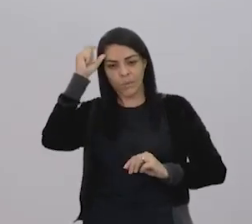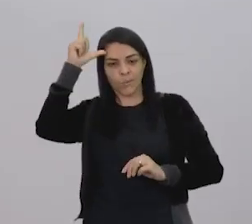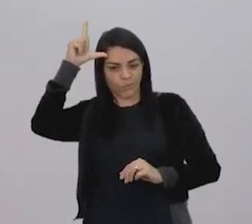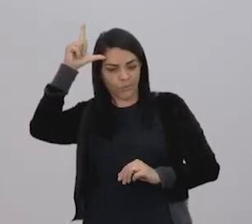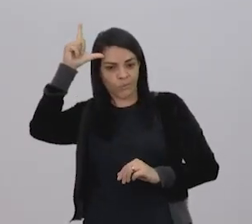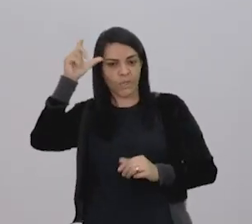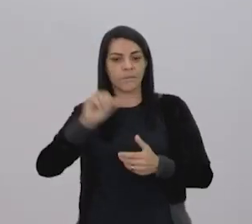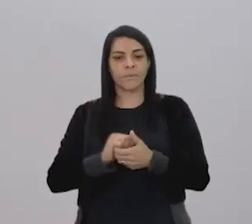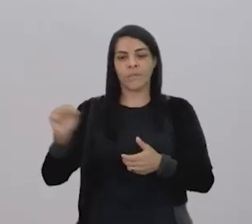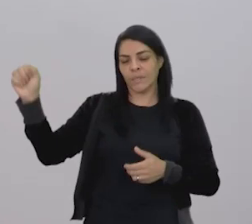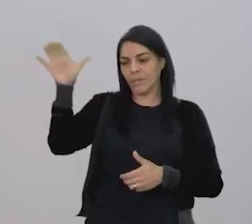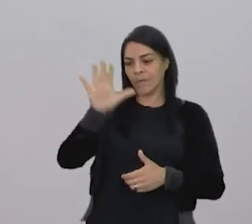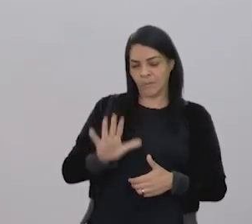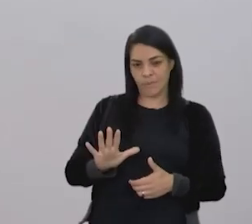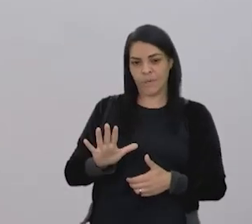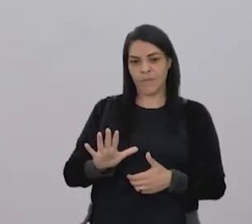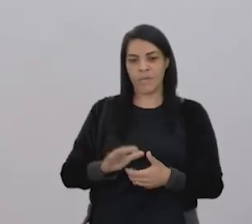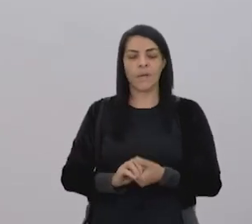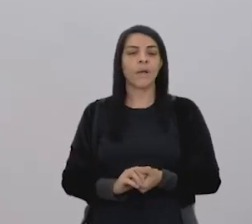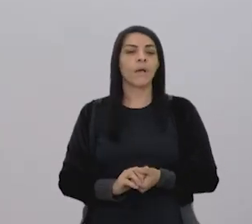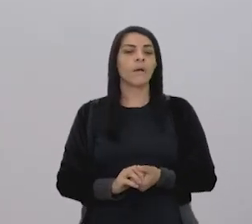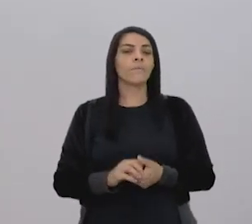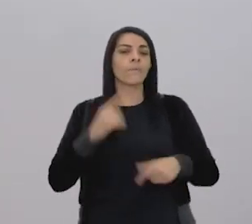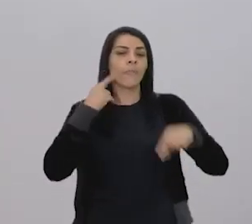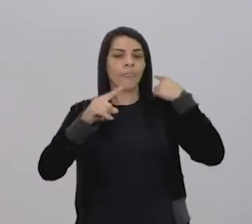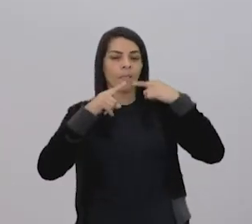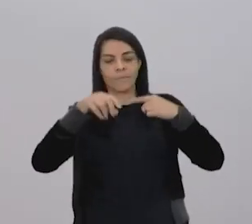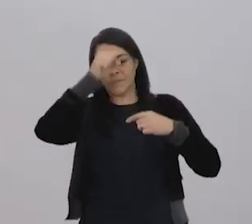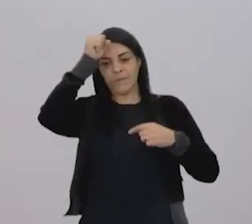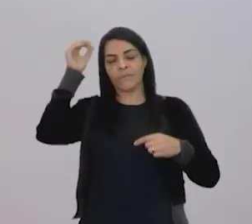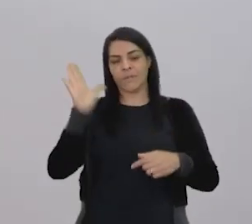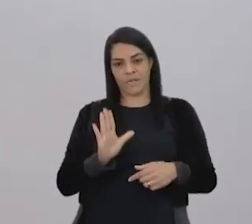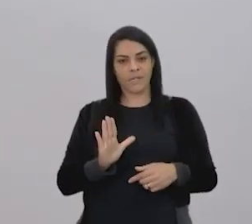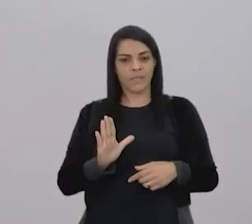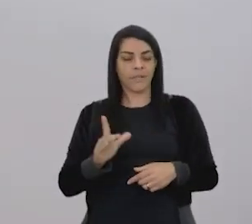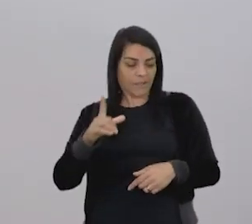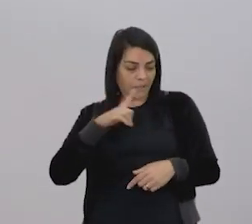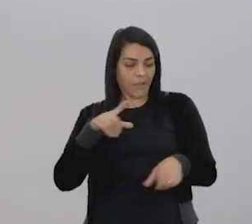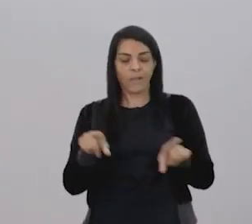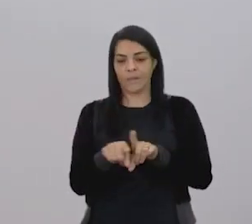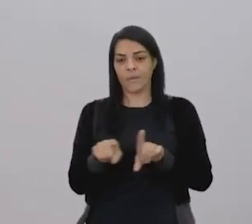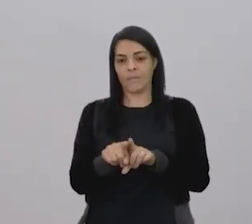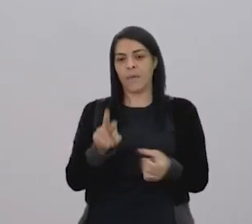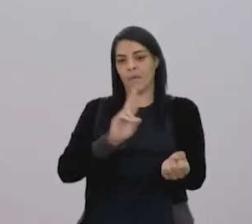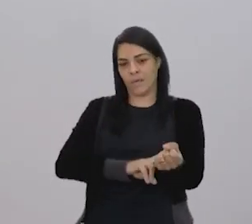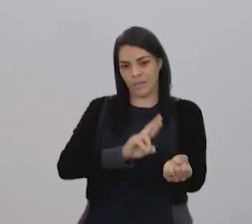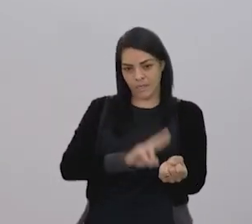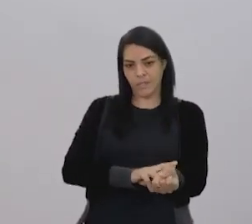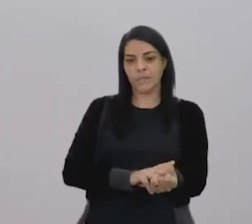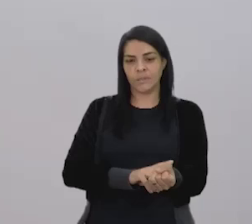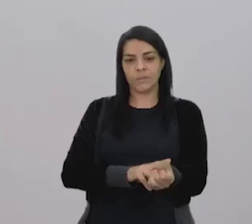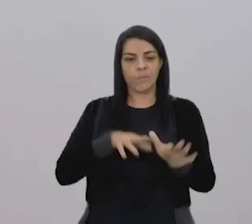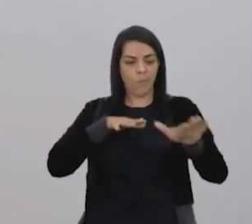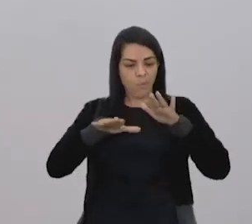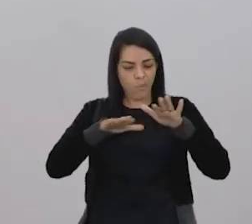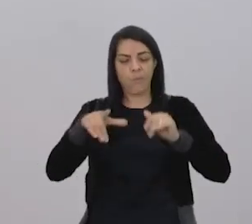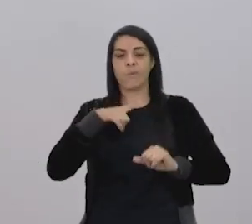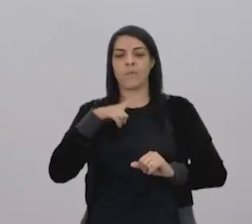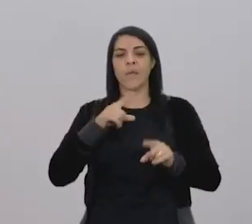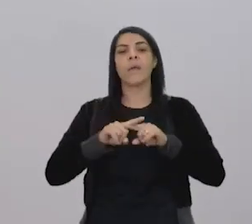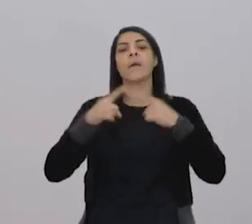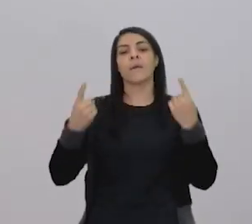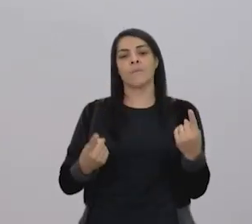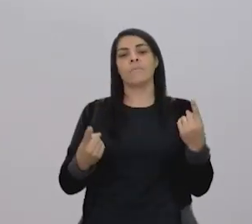Não que a música africana não tenha melodia ou harmonia, mas o pacote principal de muitas